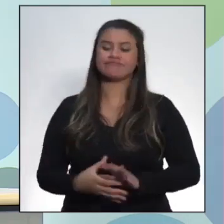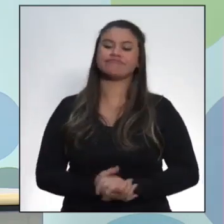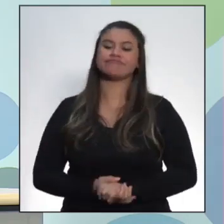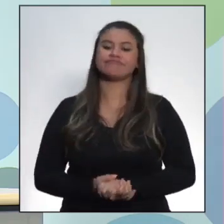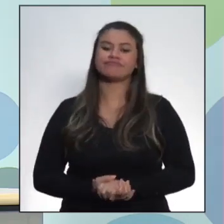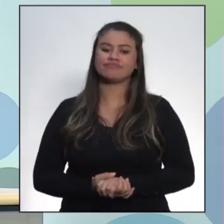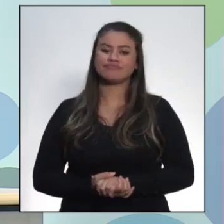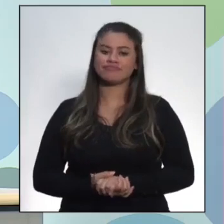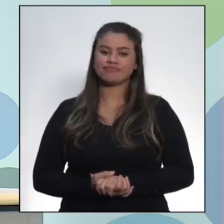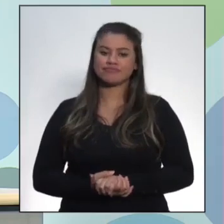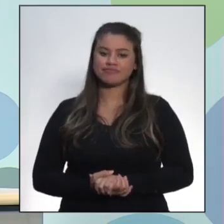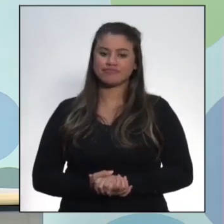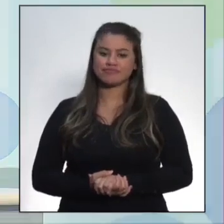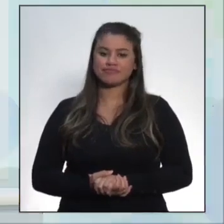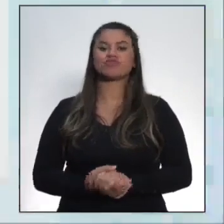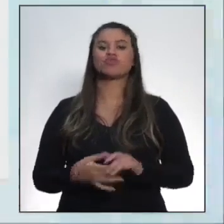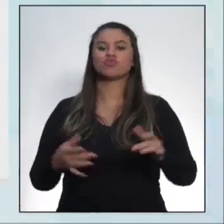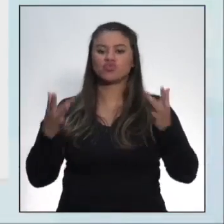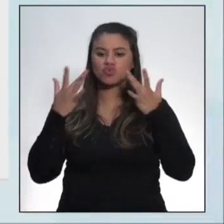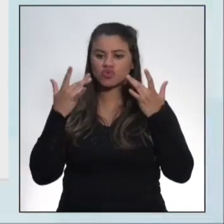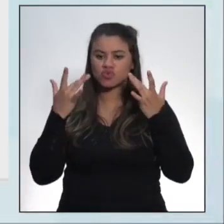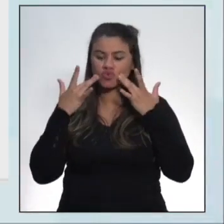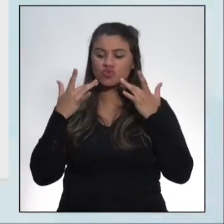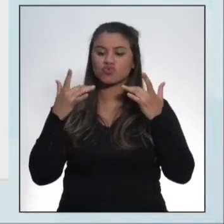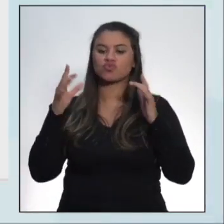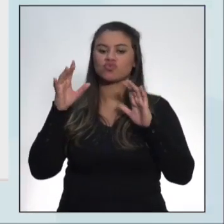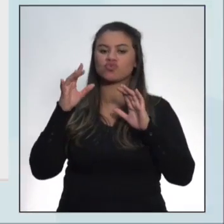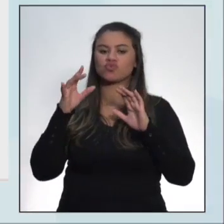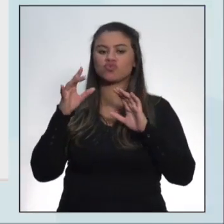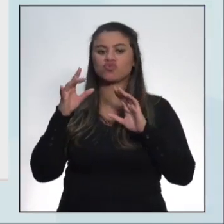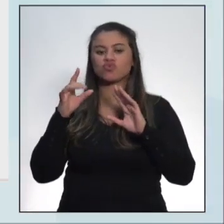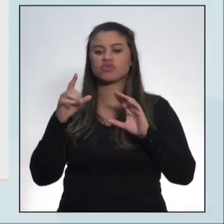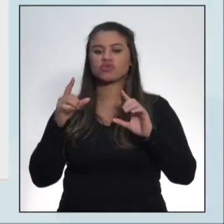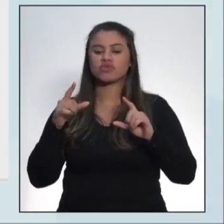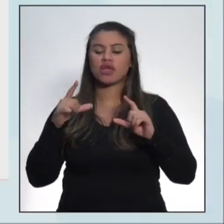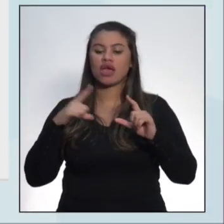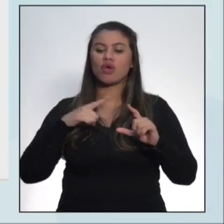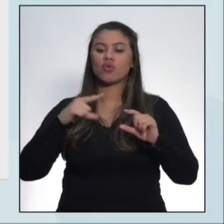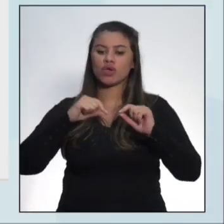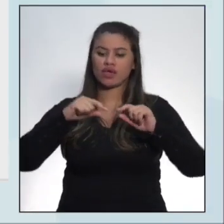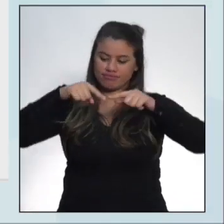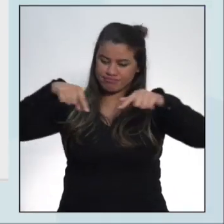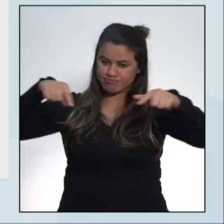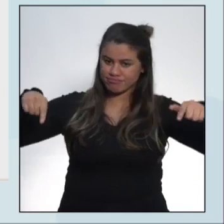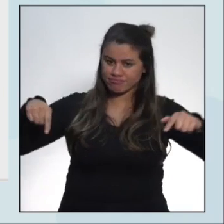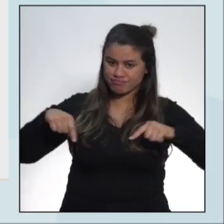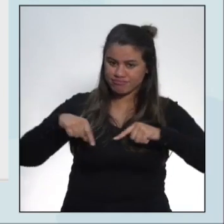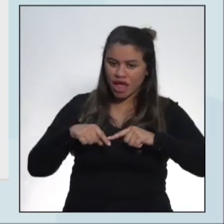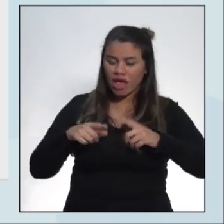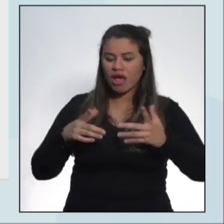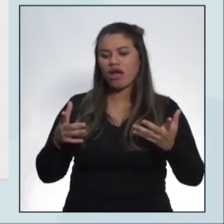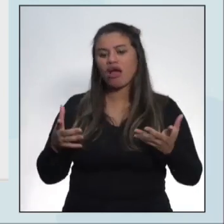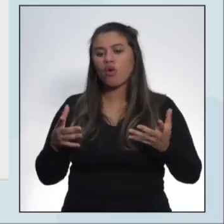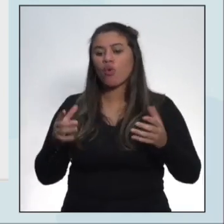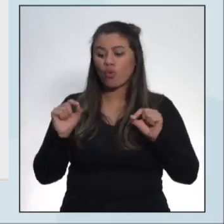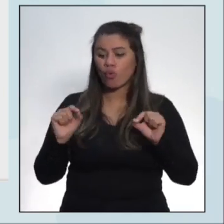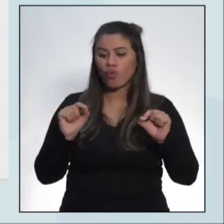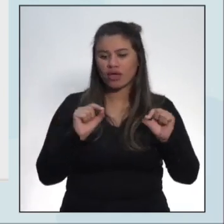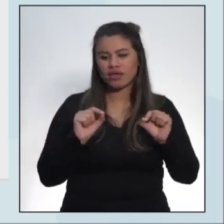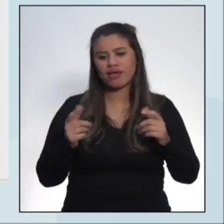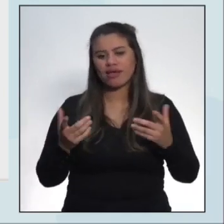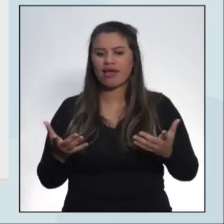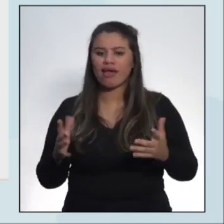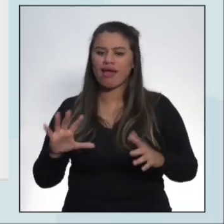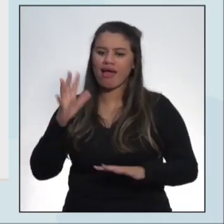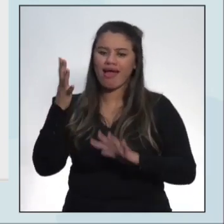Nós temos no texto teatral também, na tela, por favor, o cenário, né, onde acontece. É interessante você notar, porque não